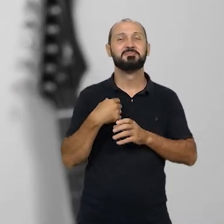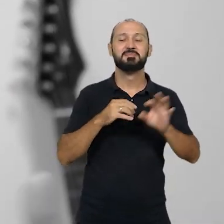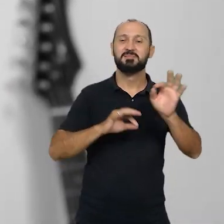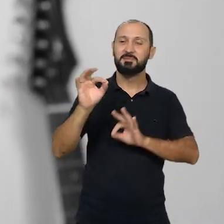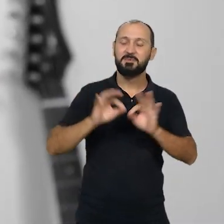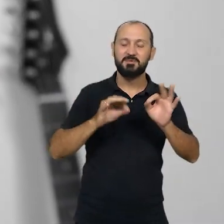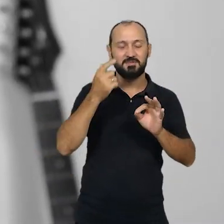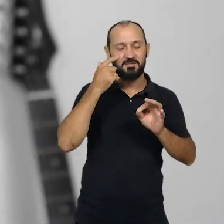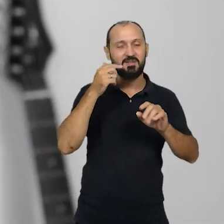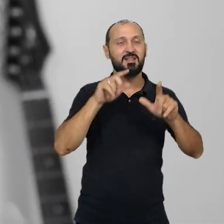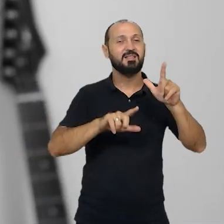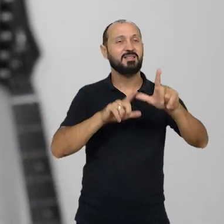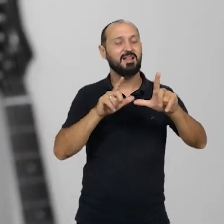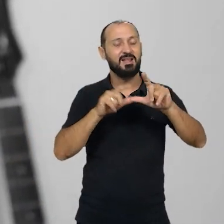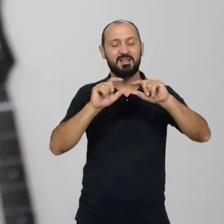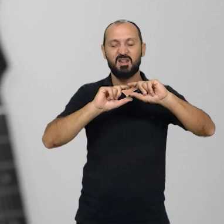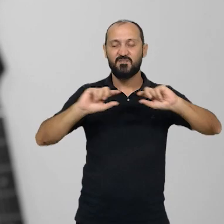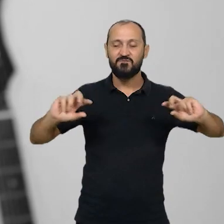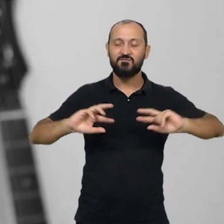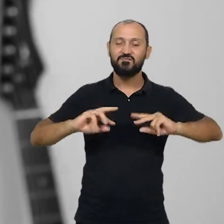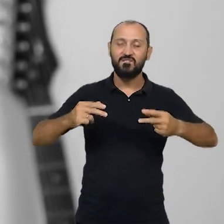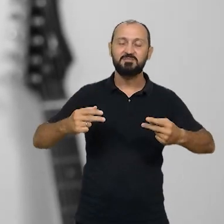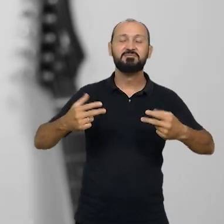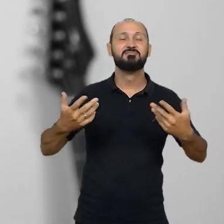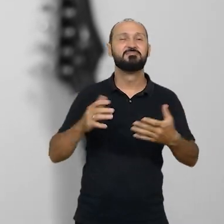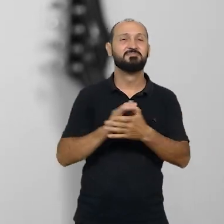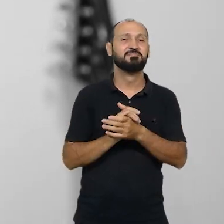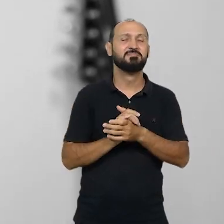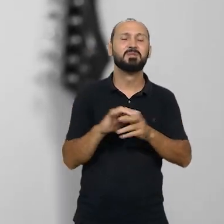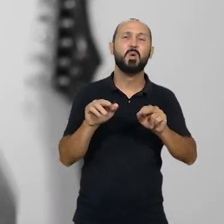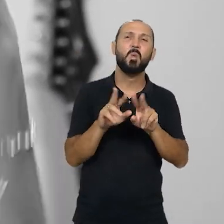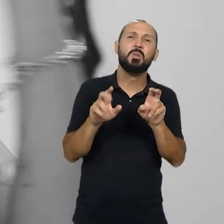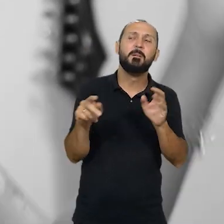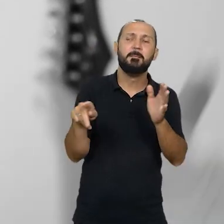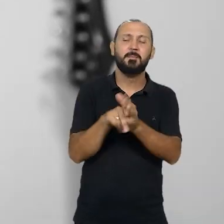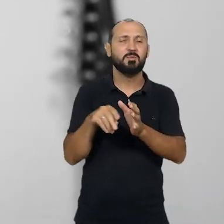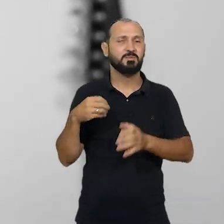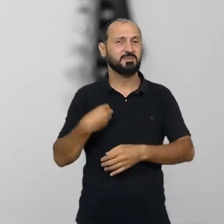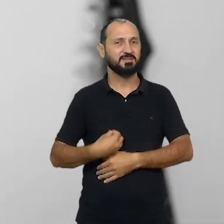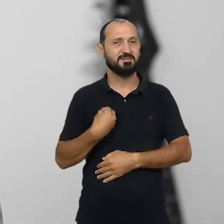mesmo as meninas da banda. E da Janela de Casa foi mais um desabafo, né?